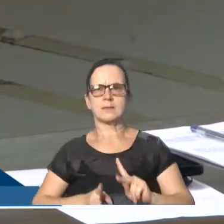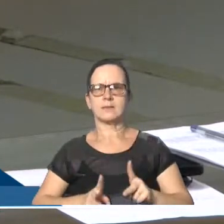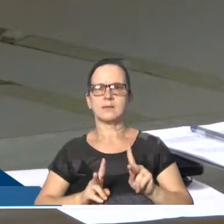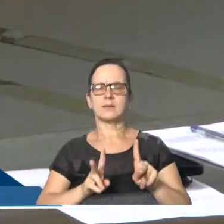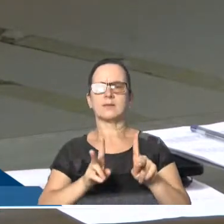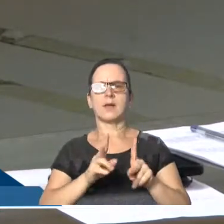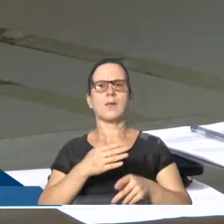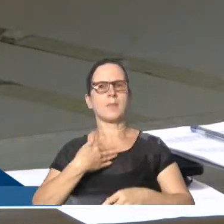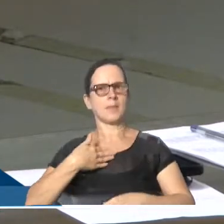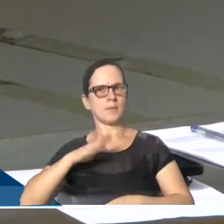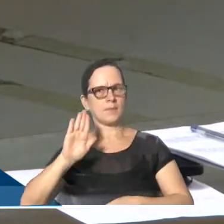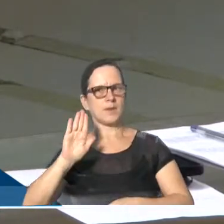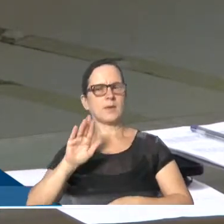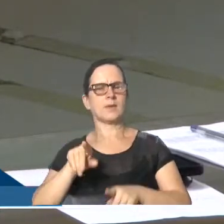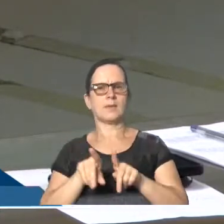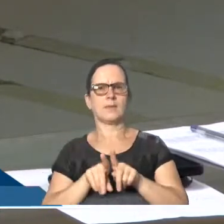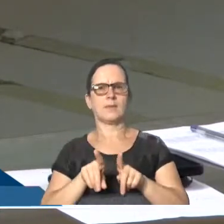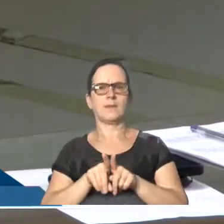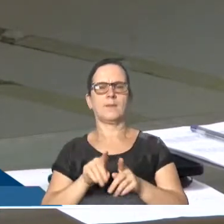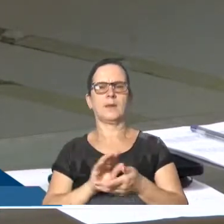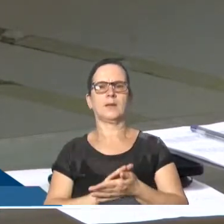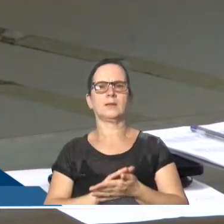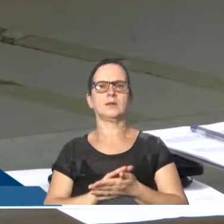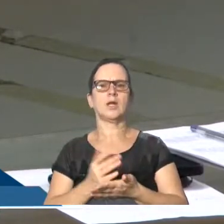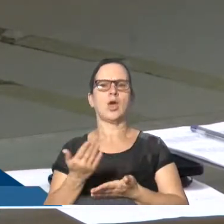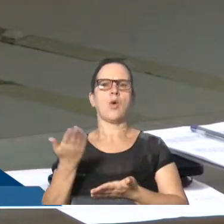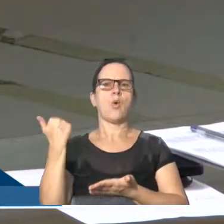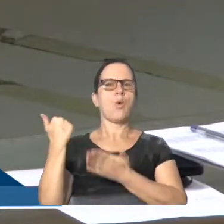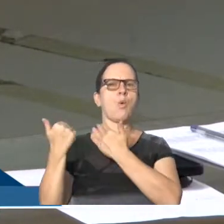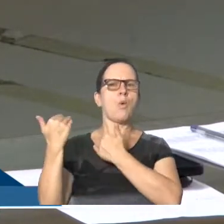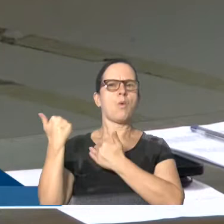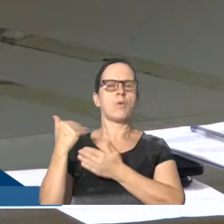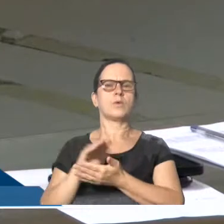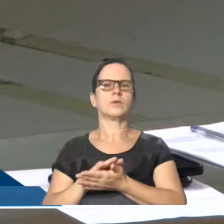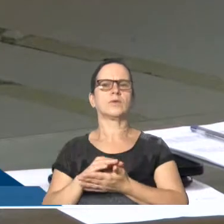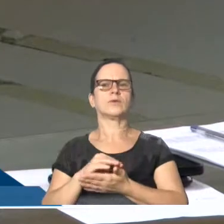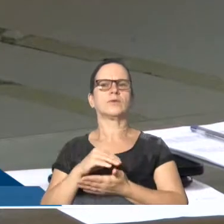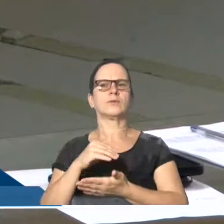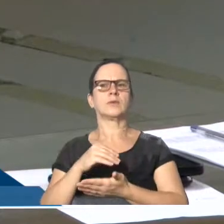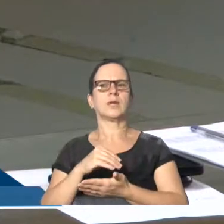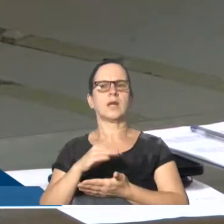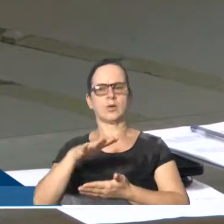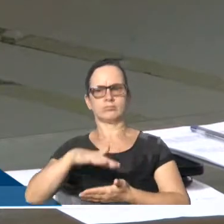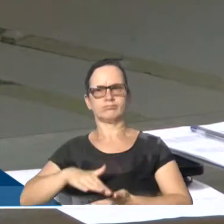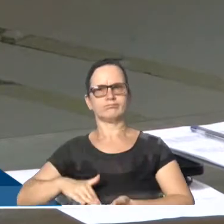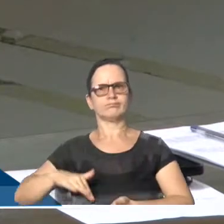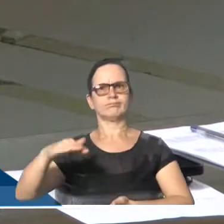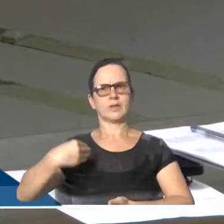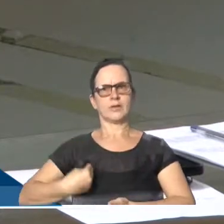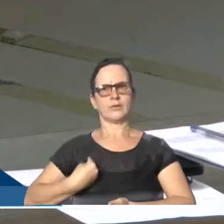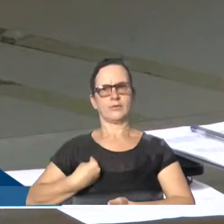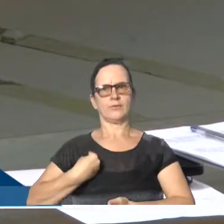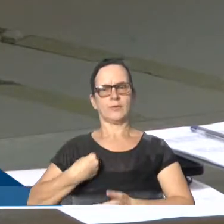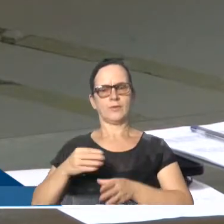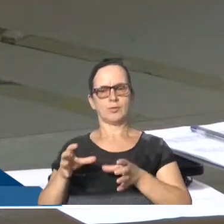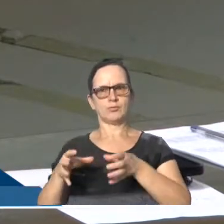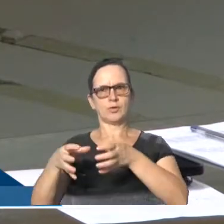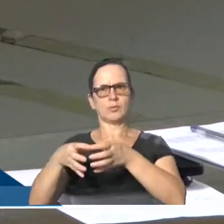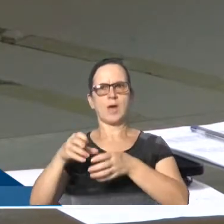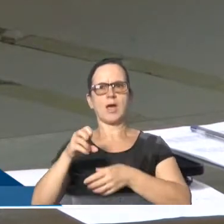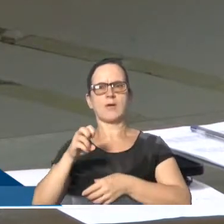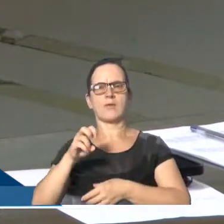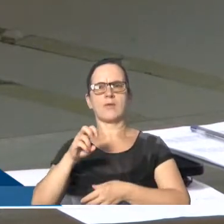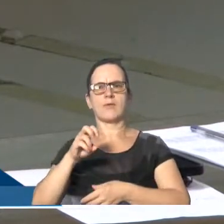deste vereador aqui também, e vereadores que passaram por aqui, eu cresci ali naquela região, sei que o problema é antigo, mas mais do